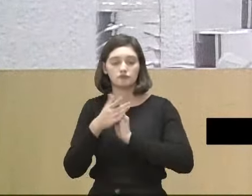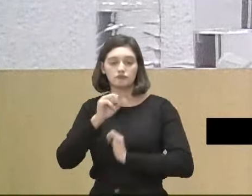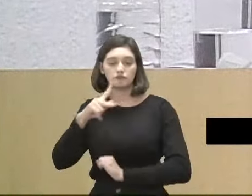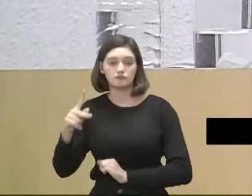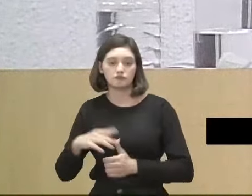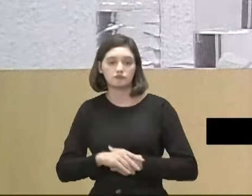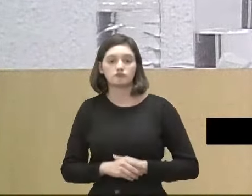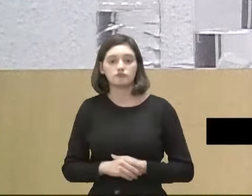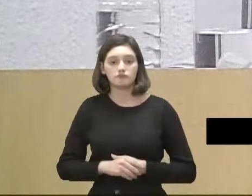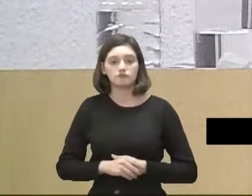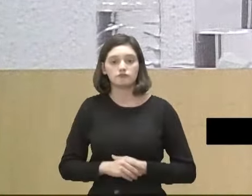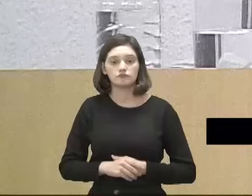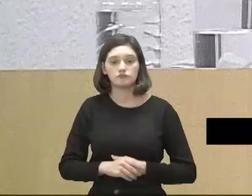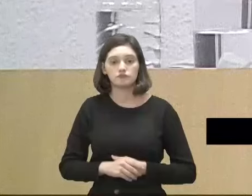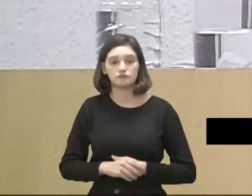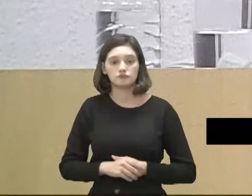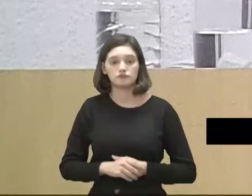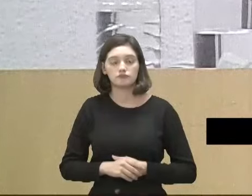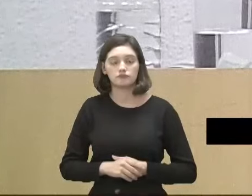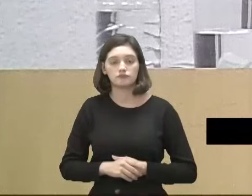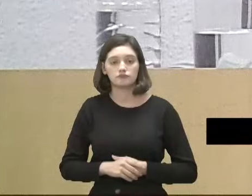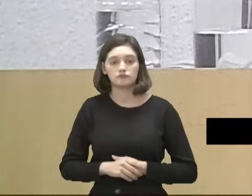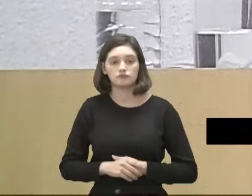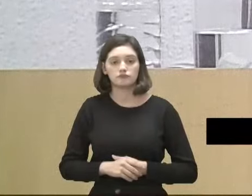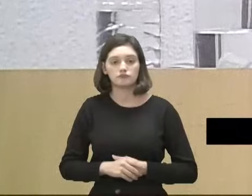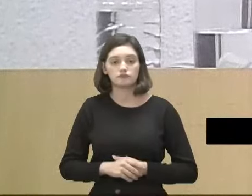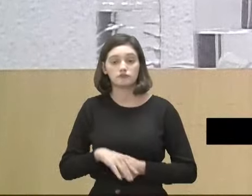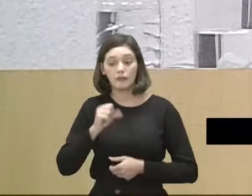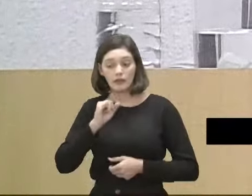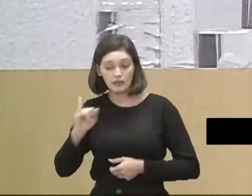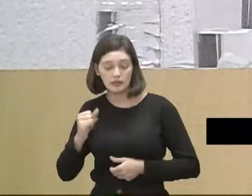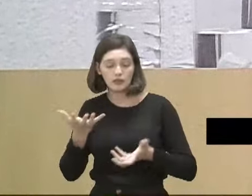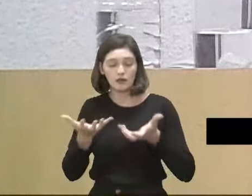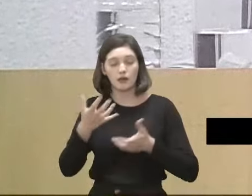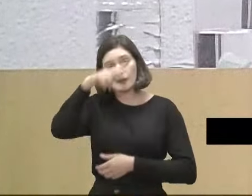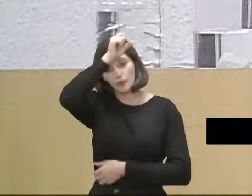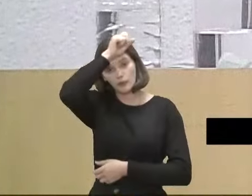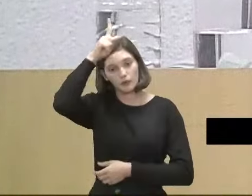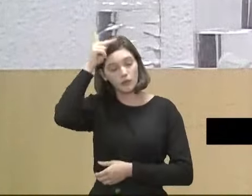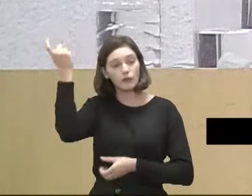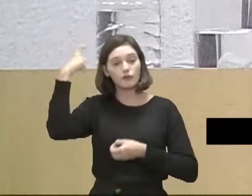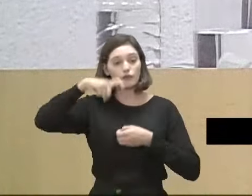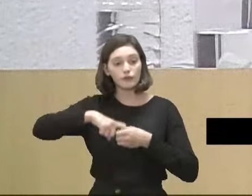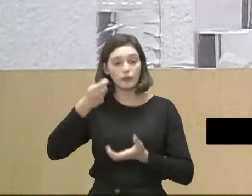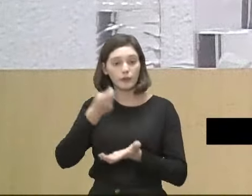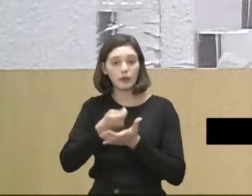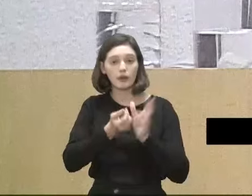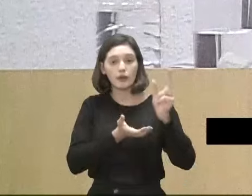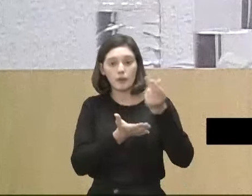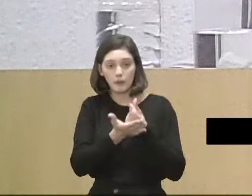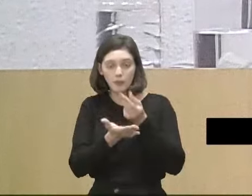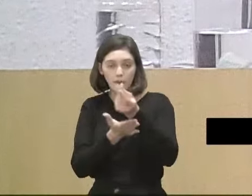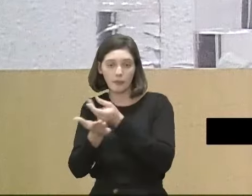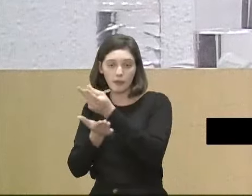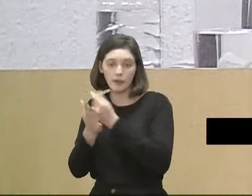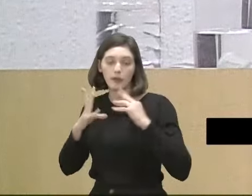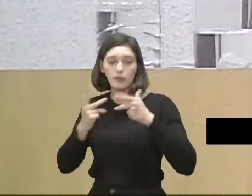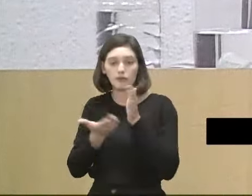Então, seria isso. E se a Prefeitura, retomando, se a Prefeitura voltar a repassar tudo em dia, tanto